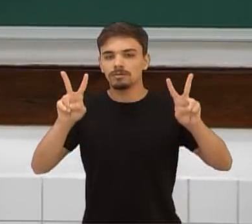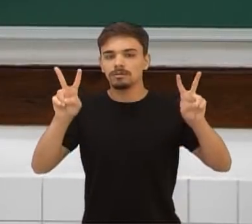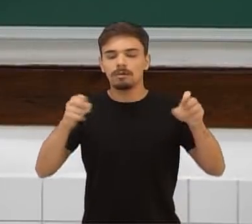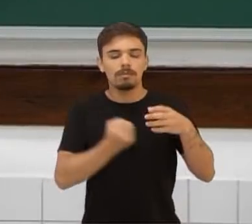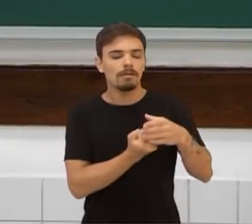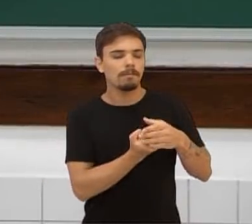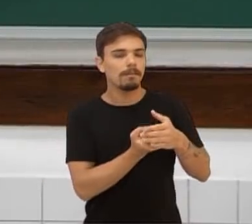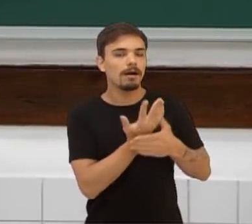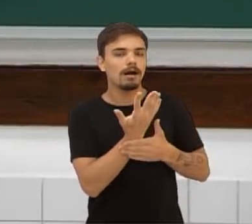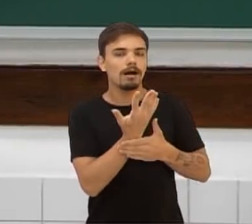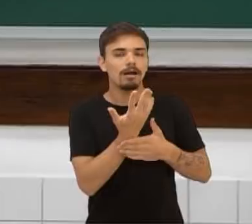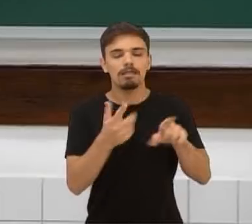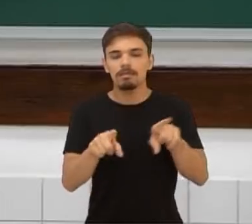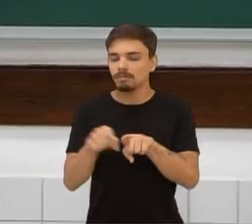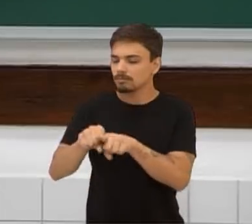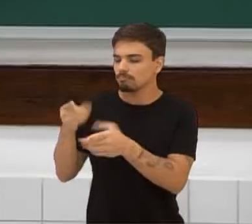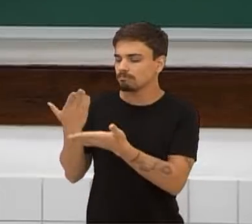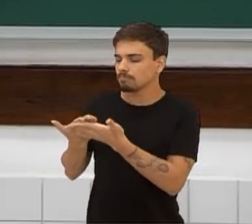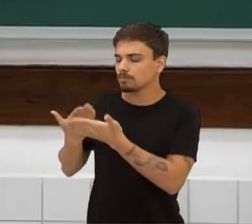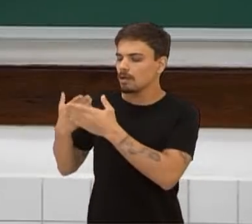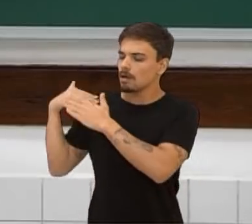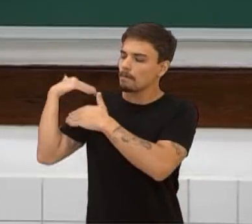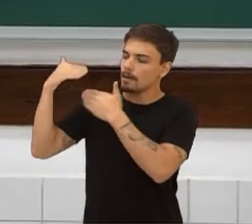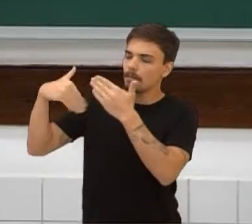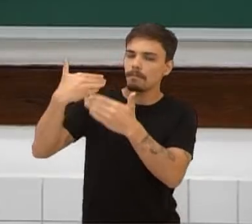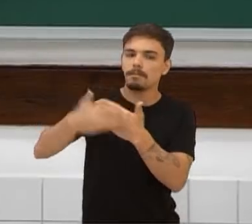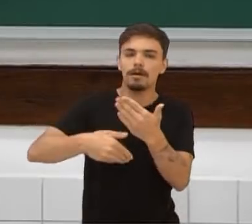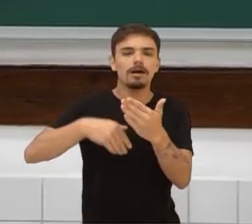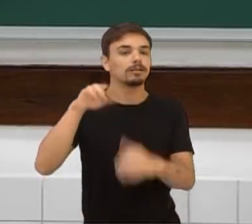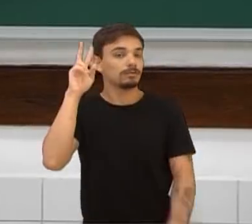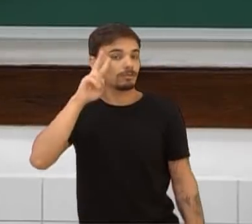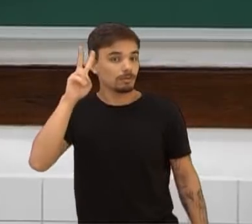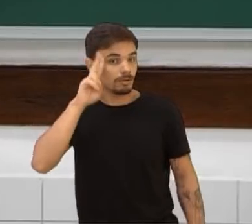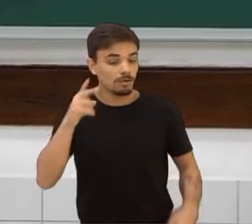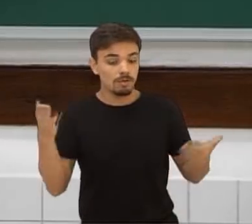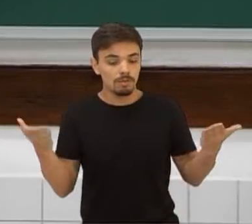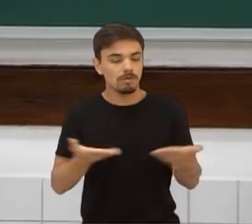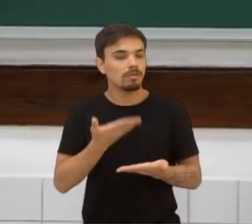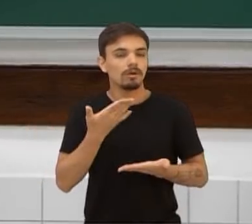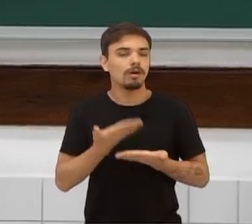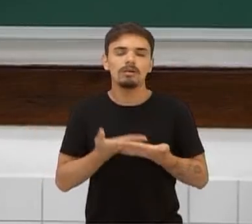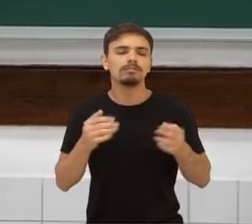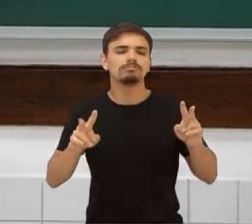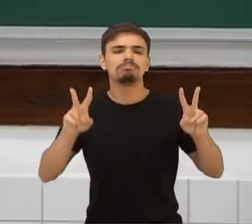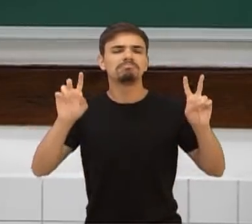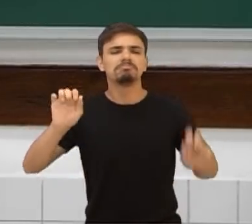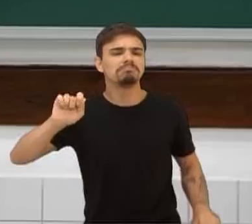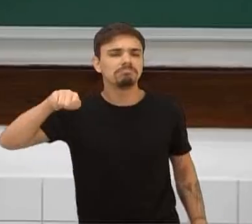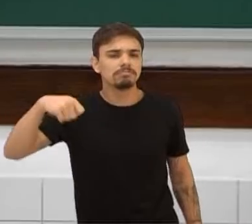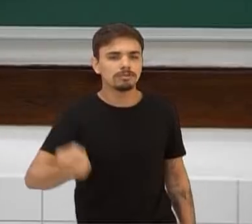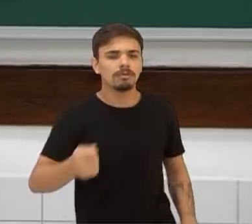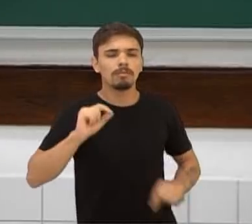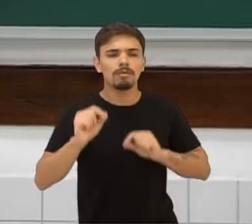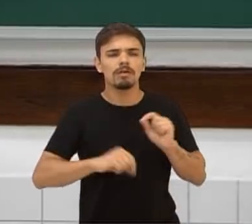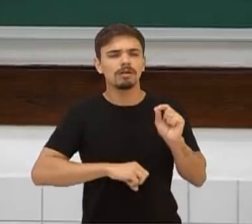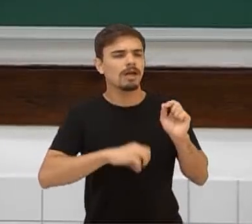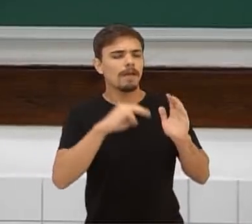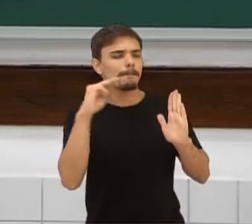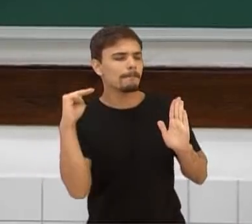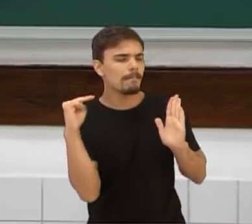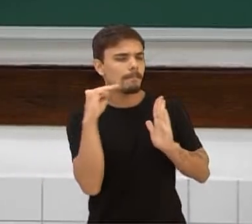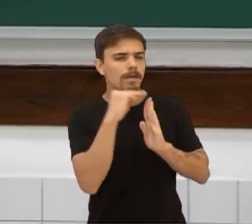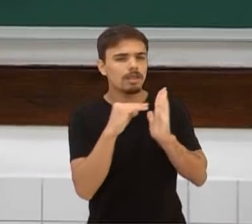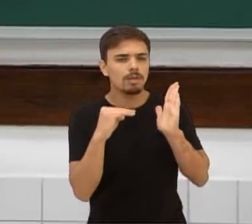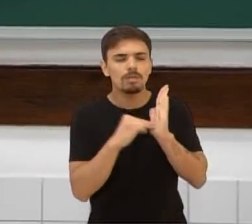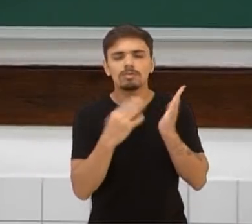as fontes e o estudo de História. Nessa nossa aula, a gente vai falar, então, sobre as